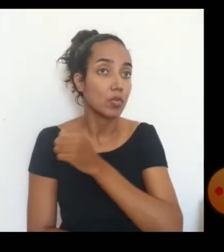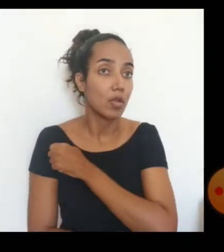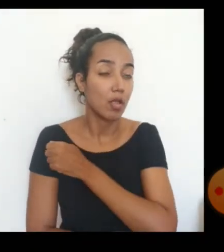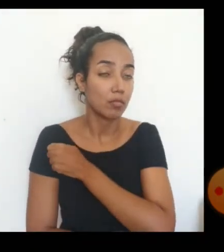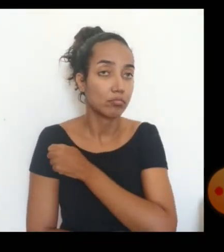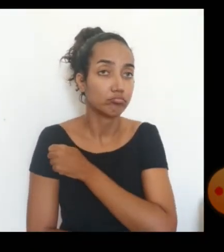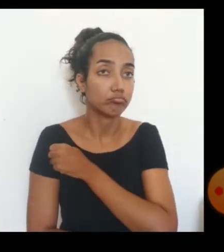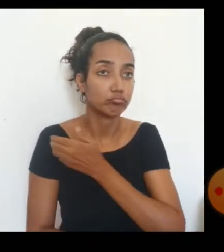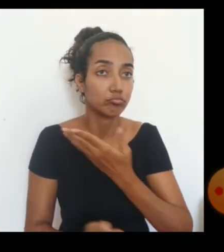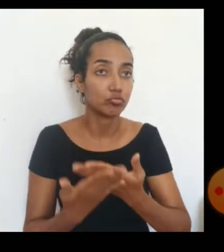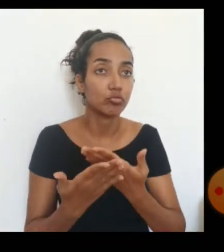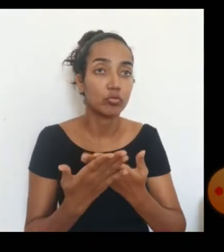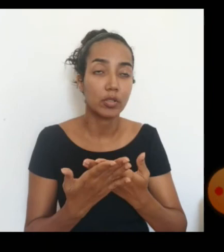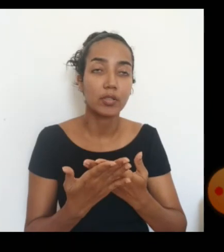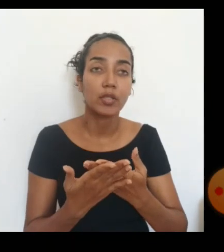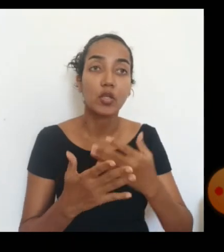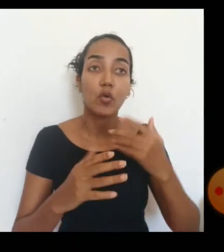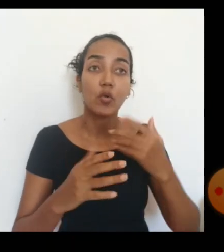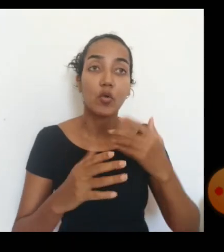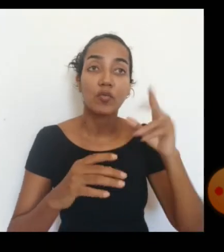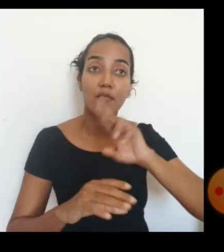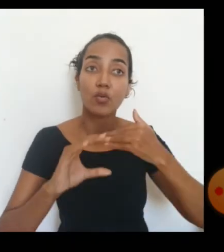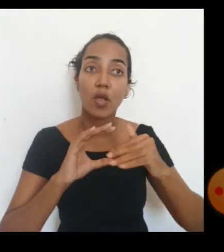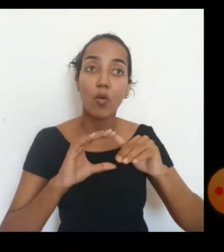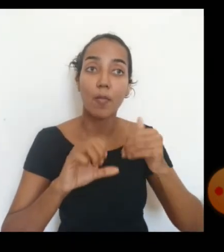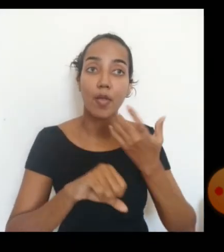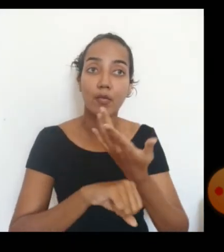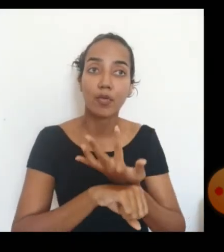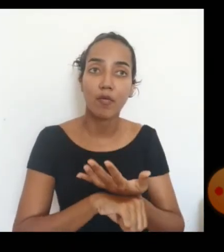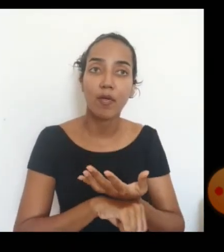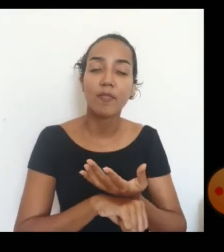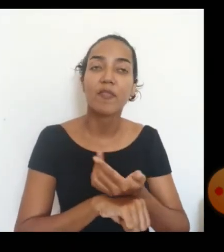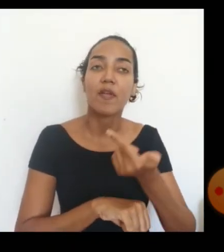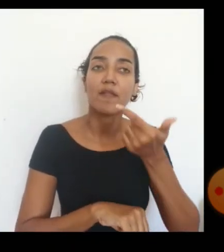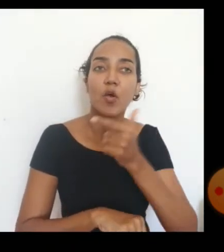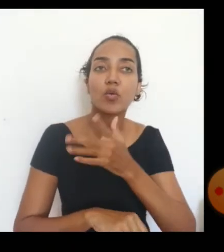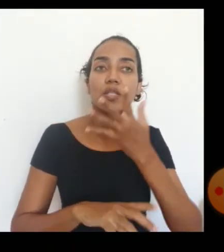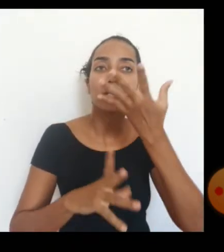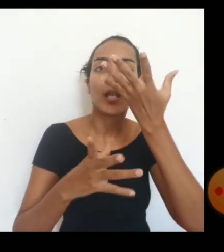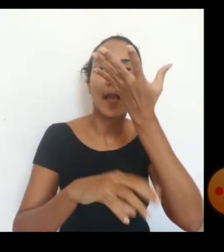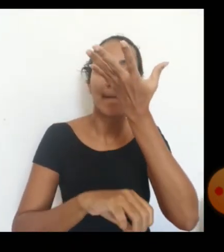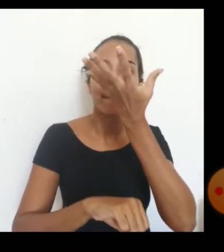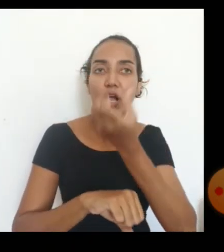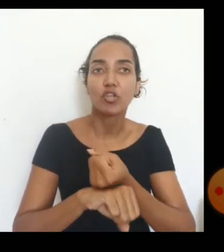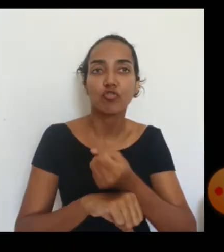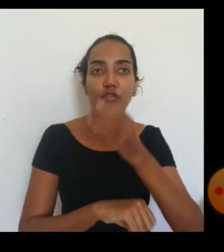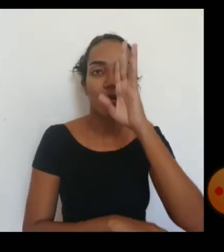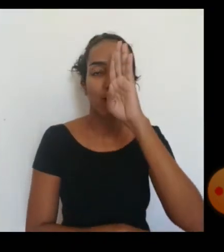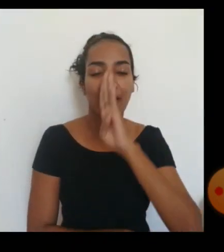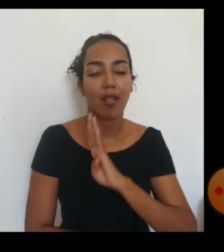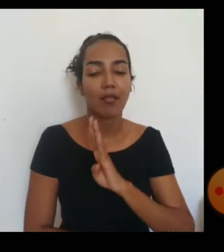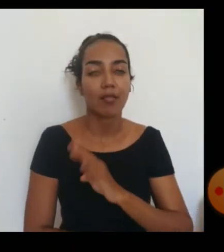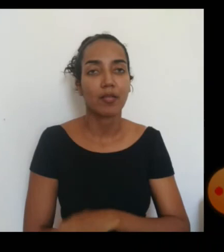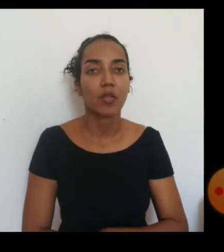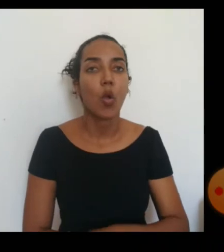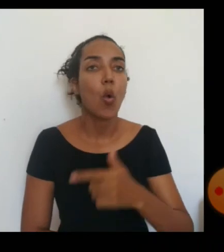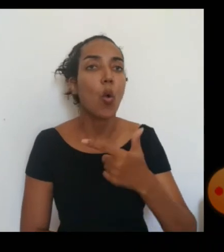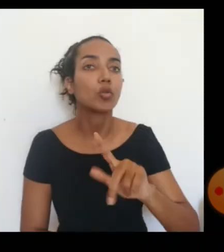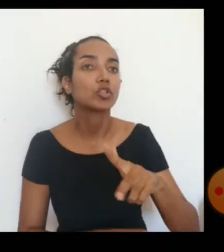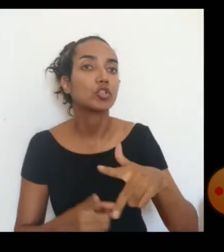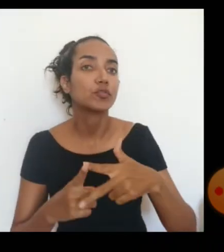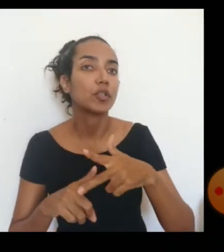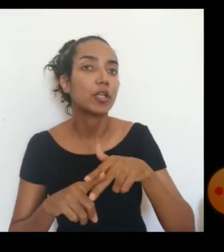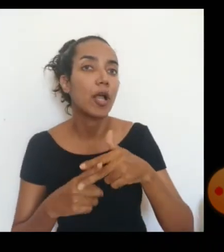ferramenta, que é o que eu estou utilizando e usei lá no próprio Eclipse, é a ferramenta Draw.io. Ela é uma ferramenta